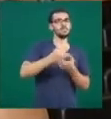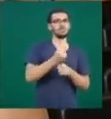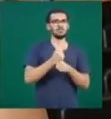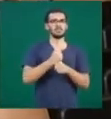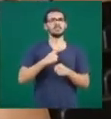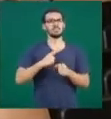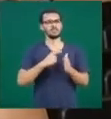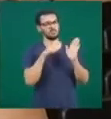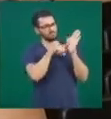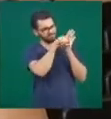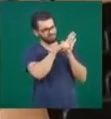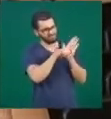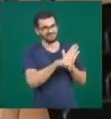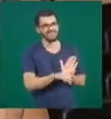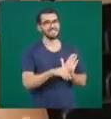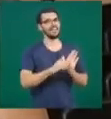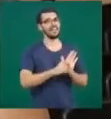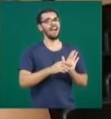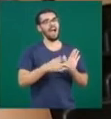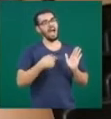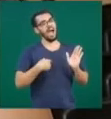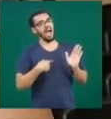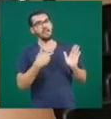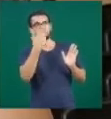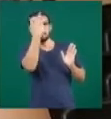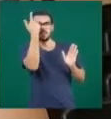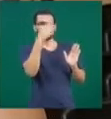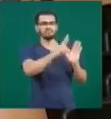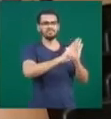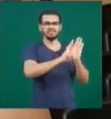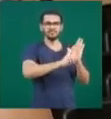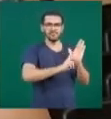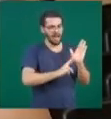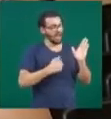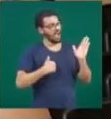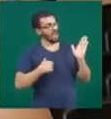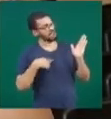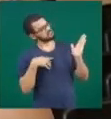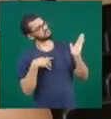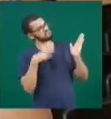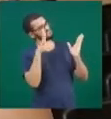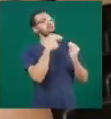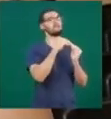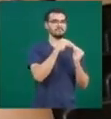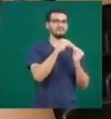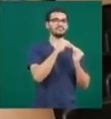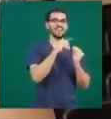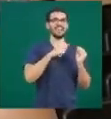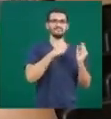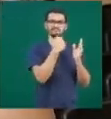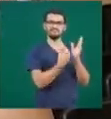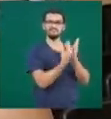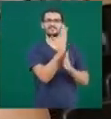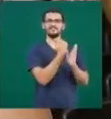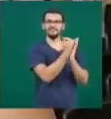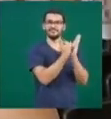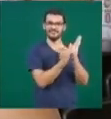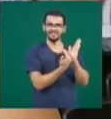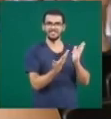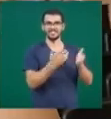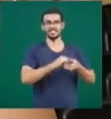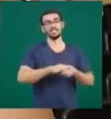e então a gente escolheu a programação com base no resultado. As palestras, então,